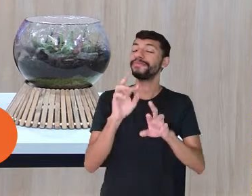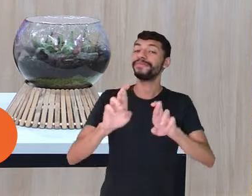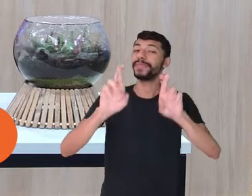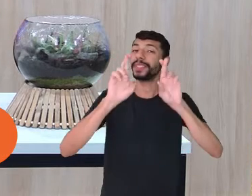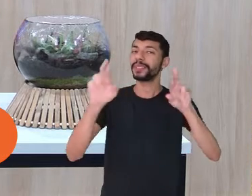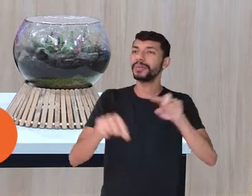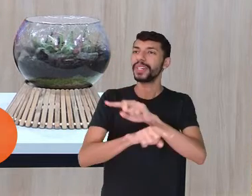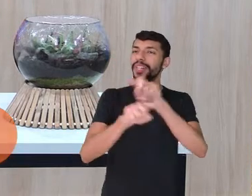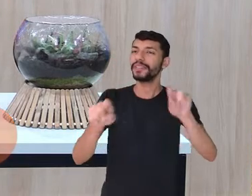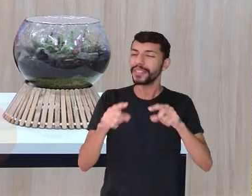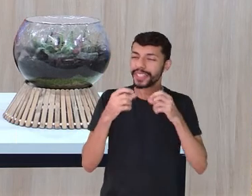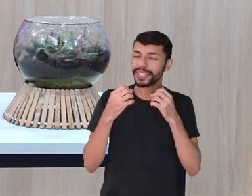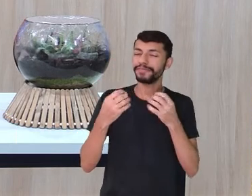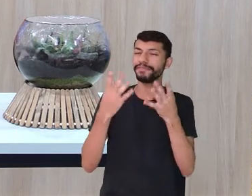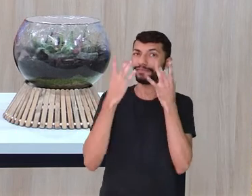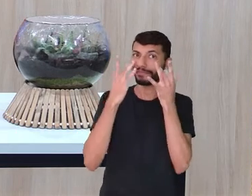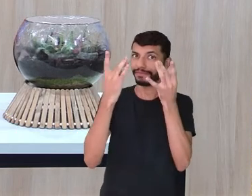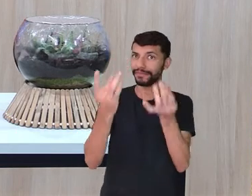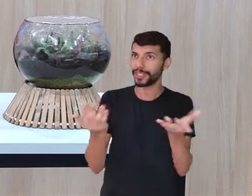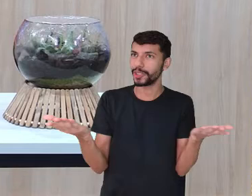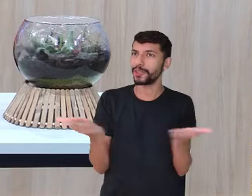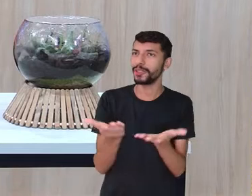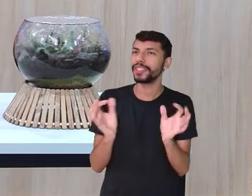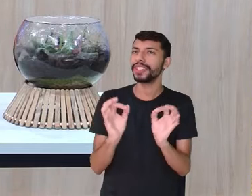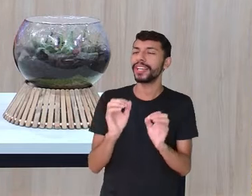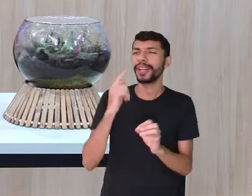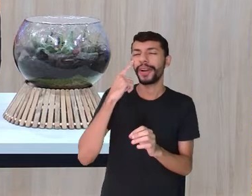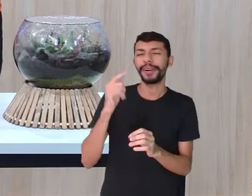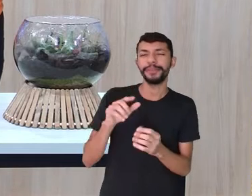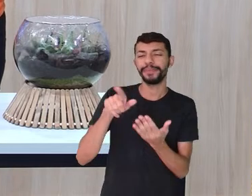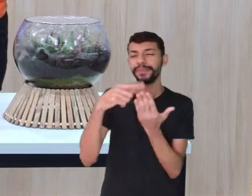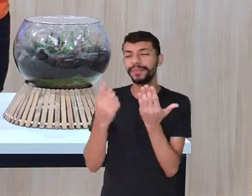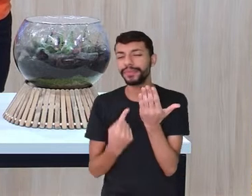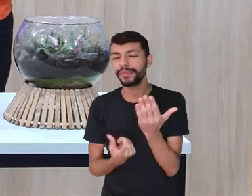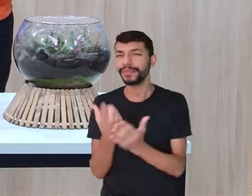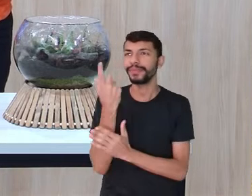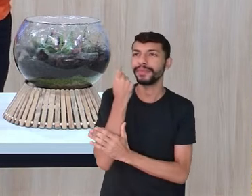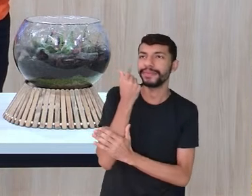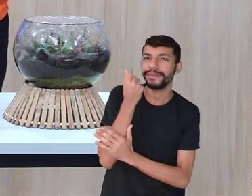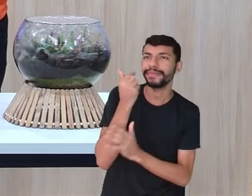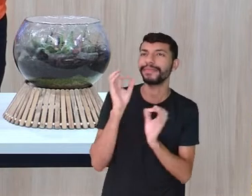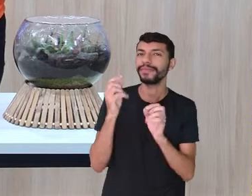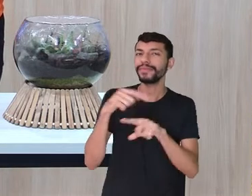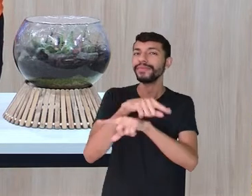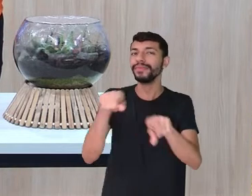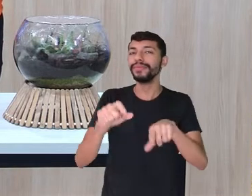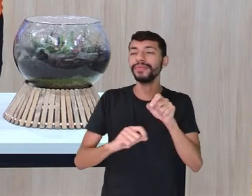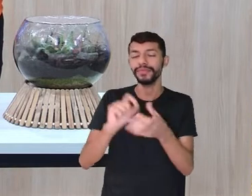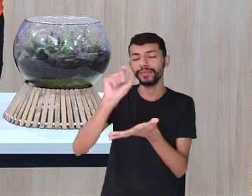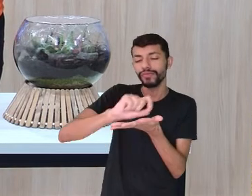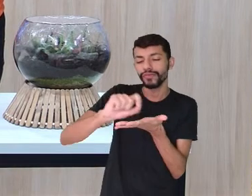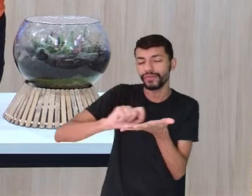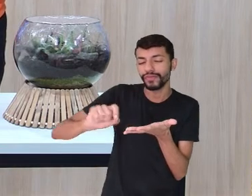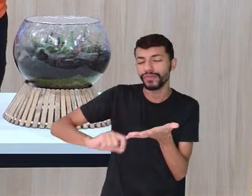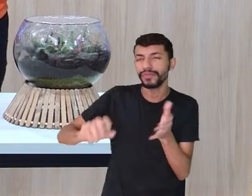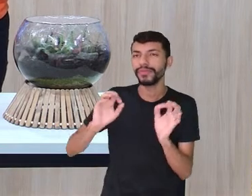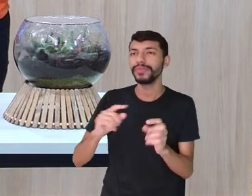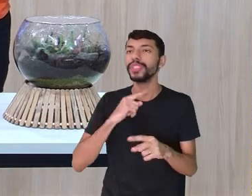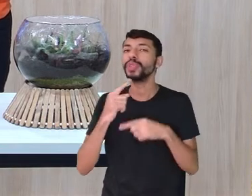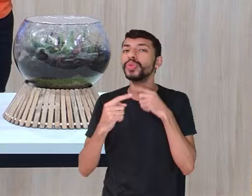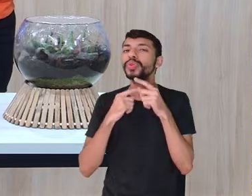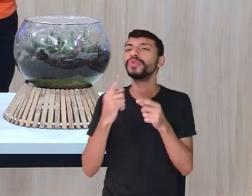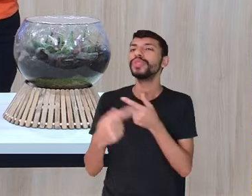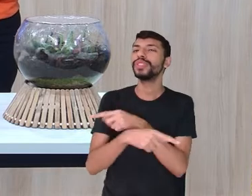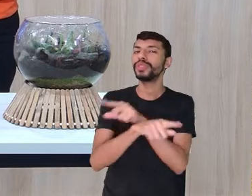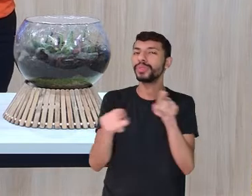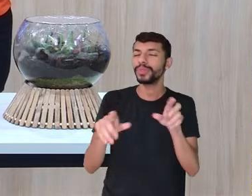vocês estejam bem atentos hoje. Já vão pegando lápis, caderno, não é? Para que vocês possam anotar as dúvidas que